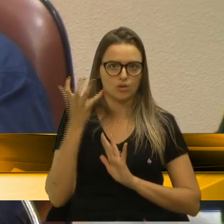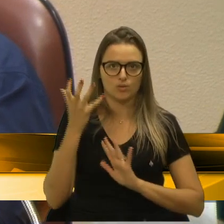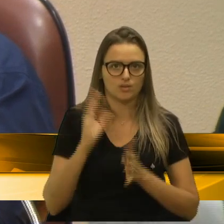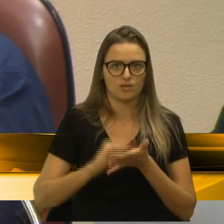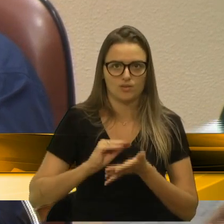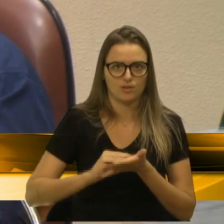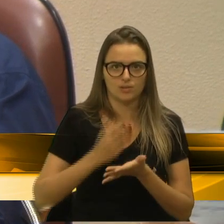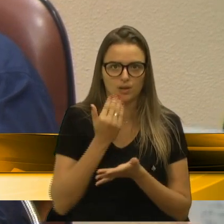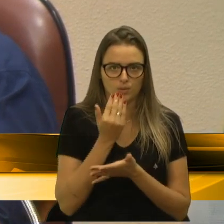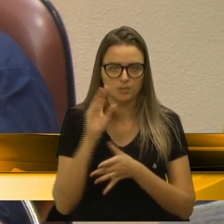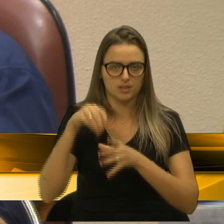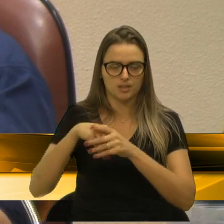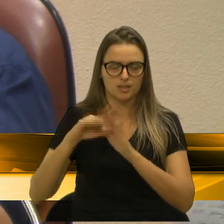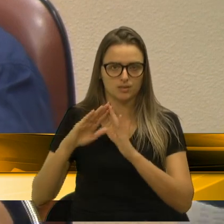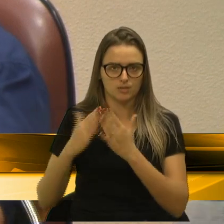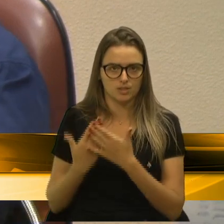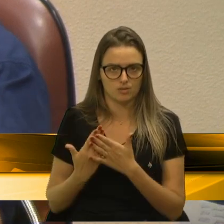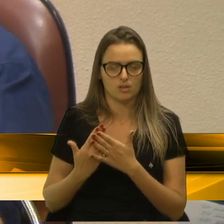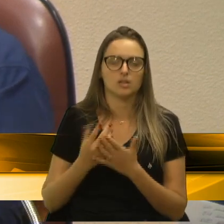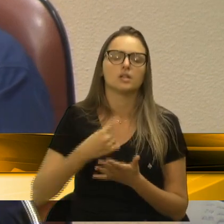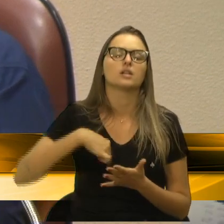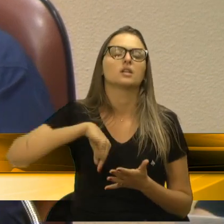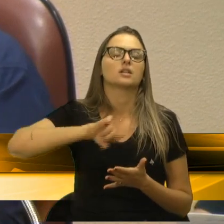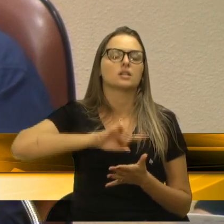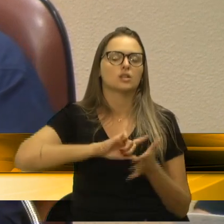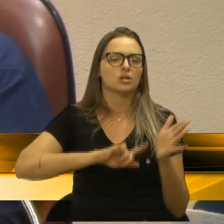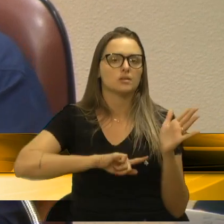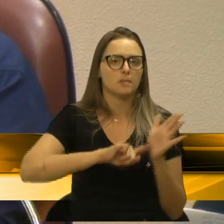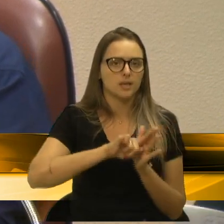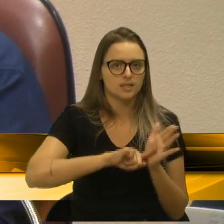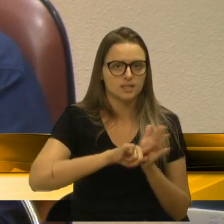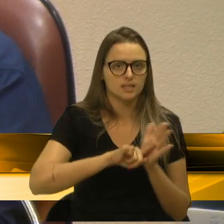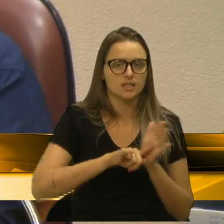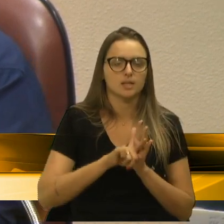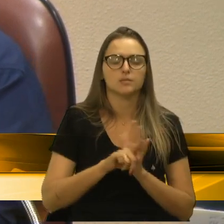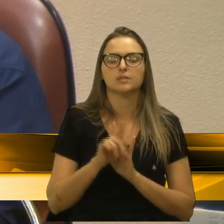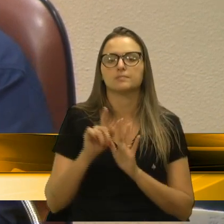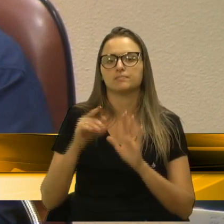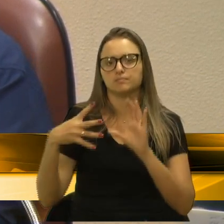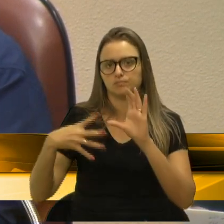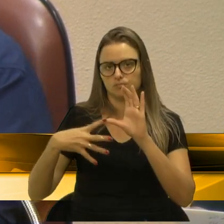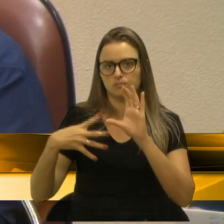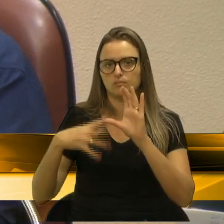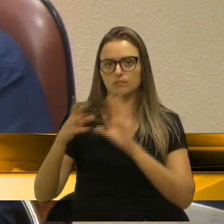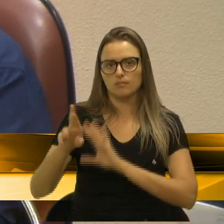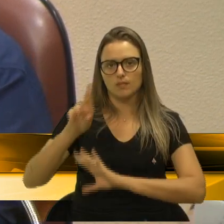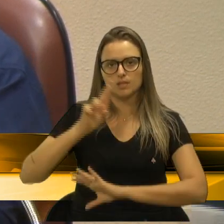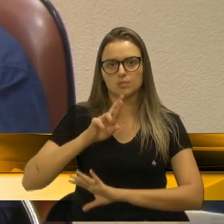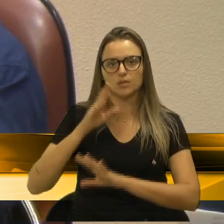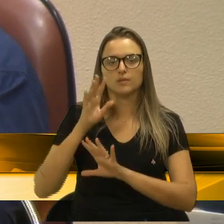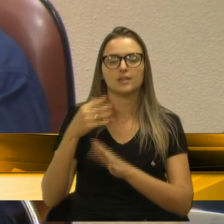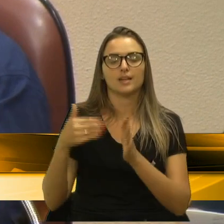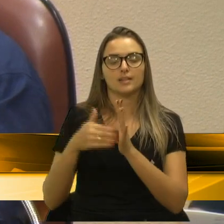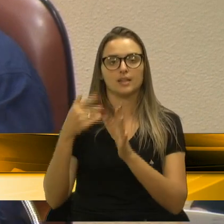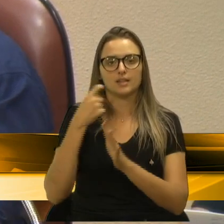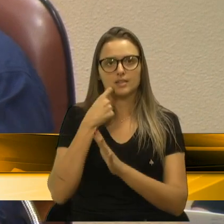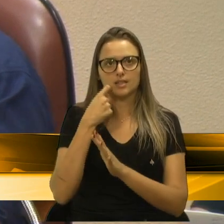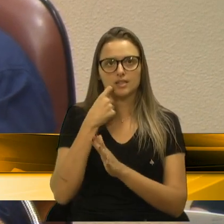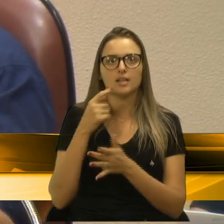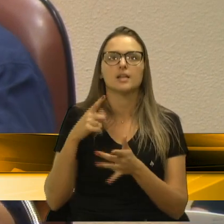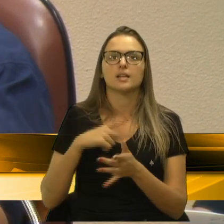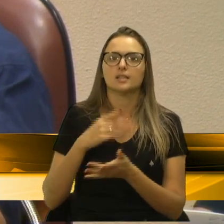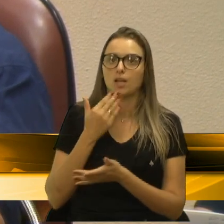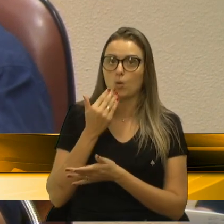faltar merenda escolar. E a gente foi atrás e aí ela confirmou que até sexta-feira estará tudo regularizado, mas tem merenda até